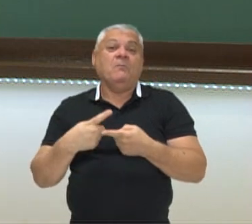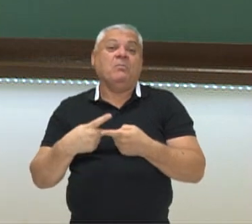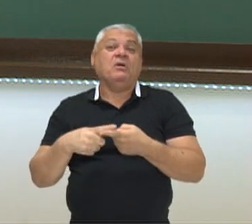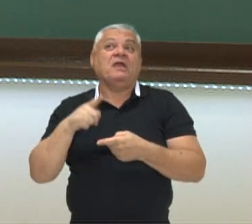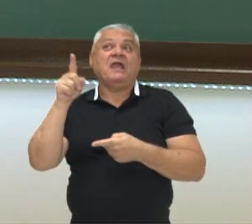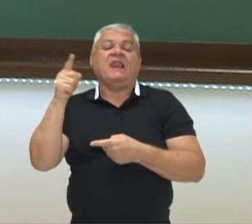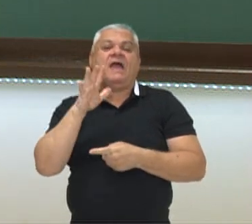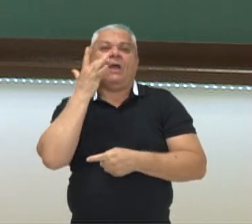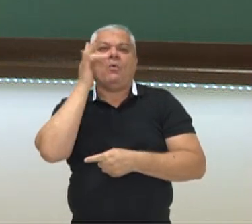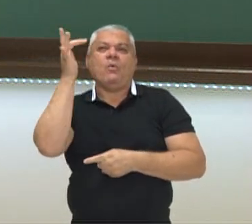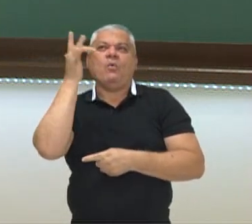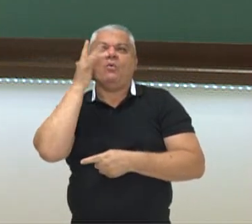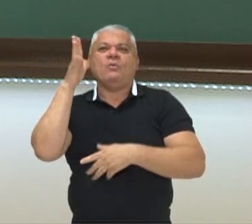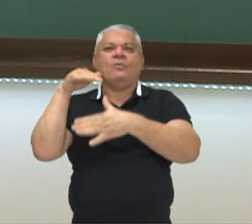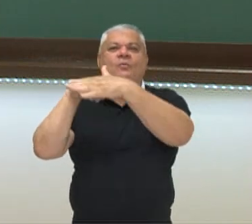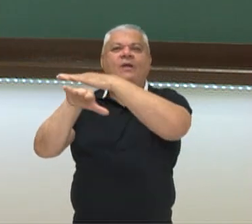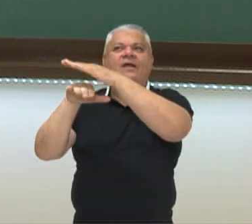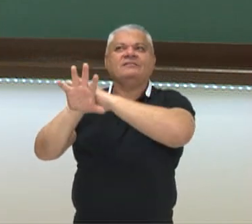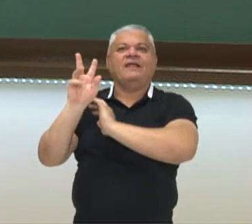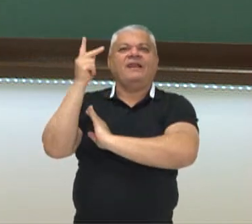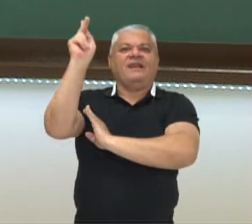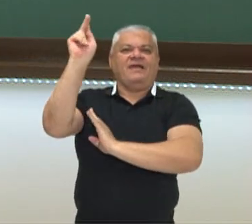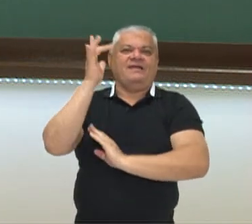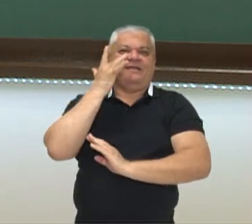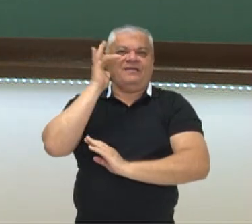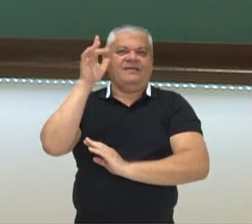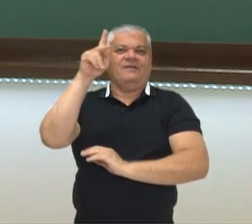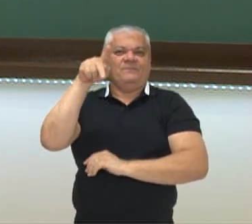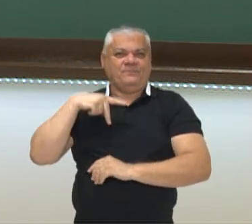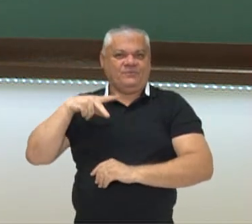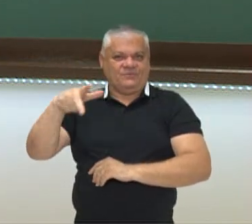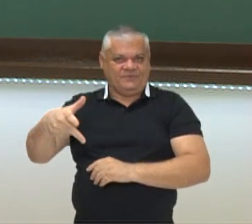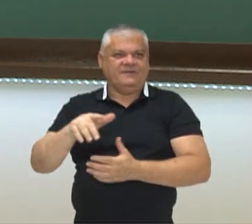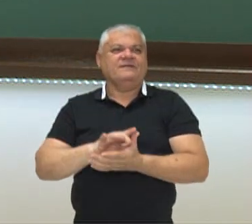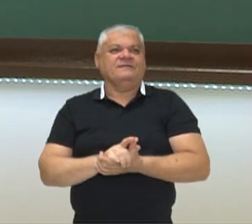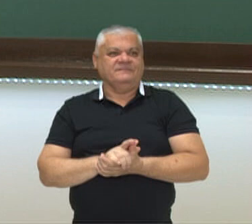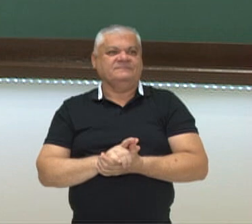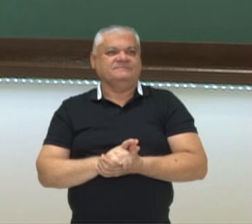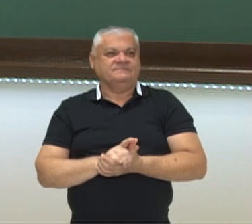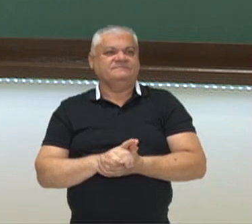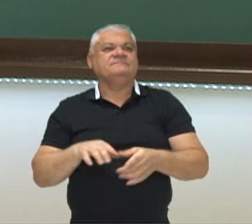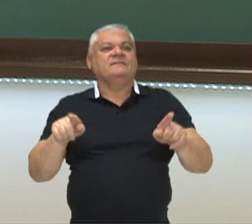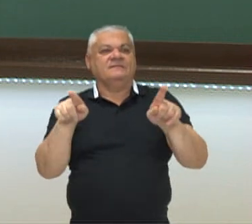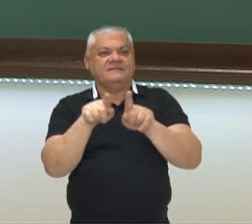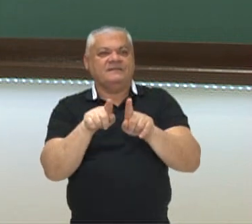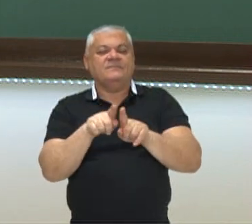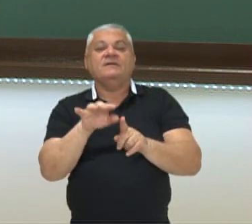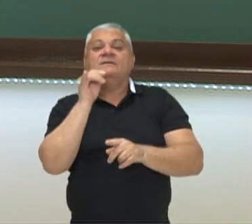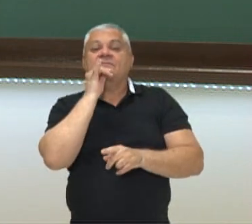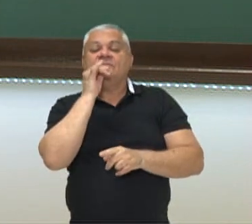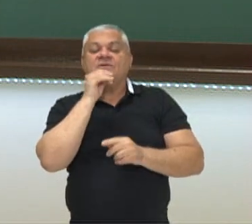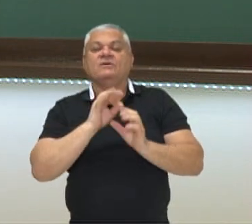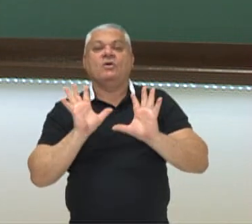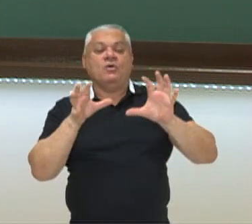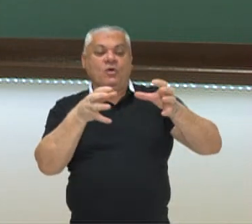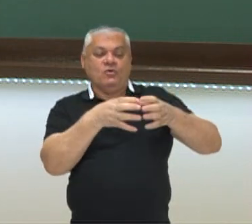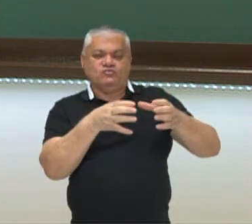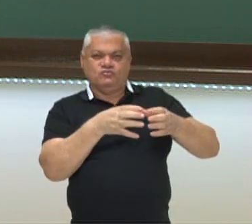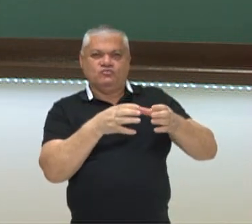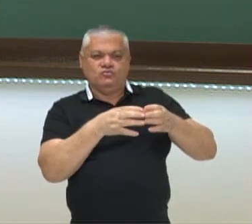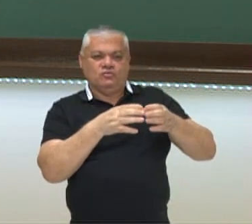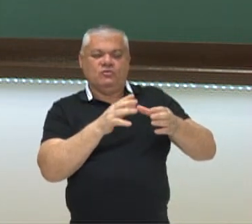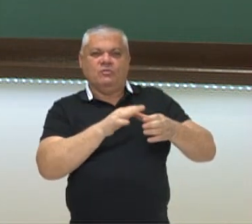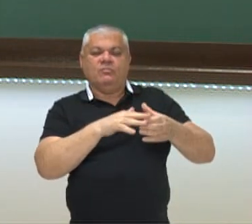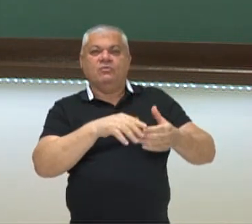né, ficavam, digamos assim, na Europa. E a classe dominante, predatória e não interessada no desenvolvimento